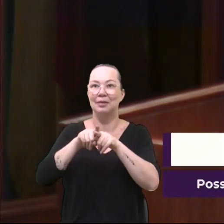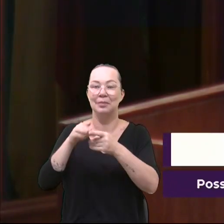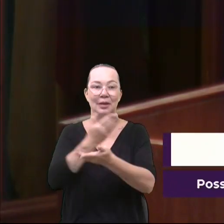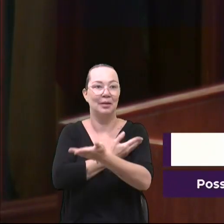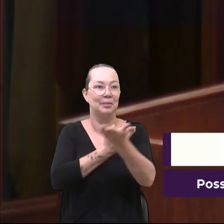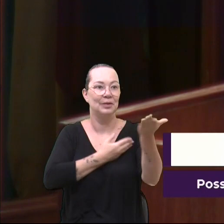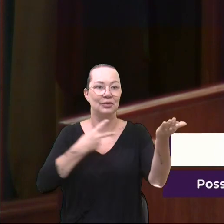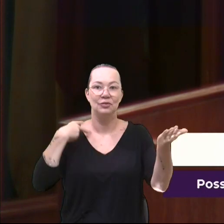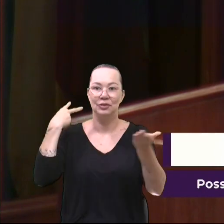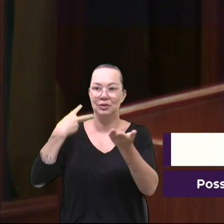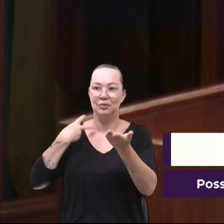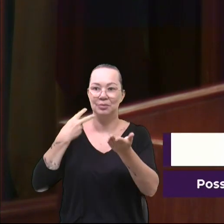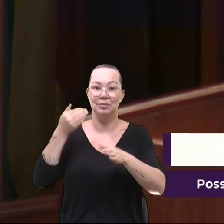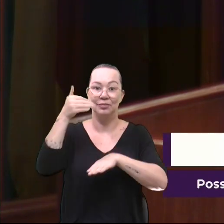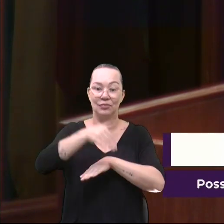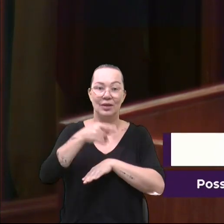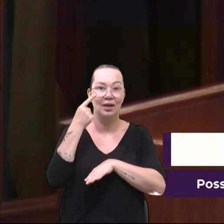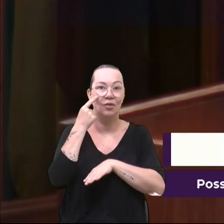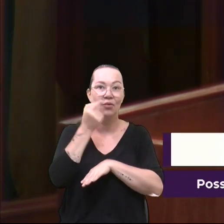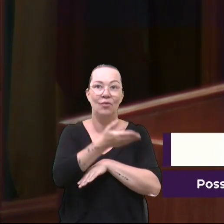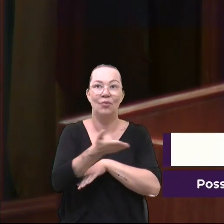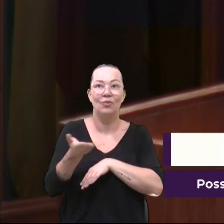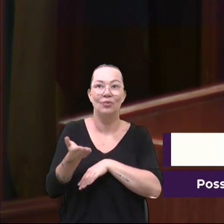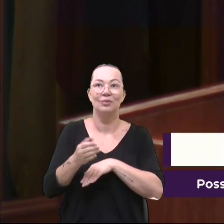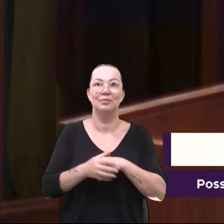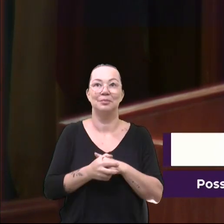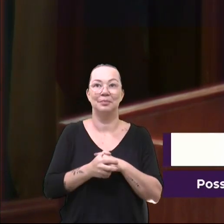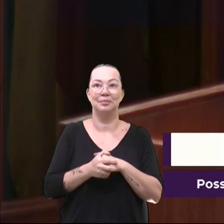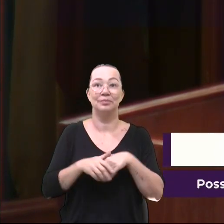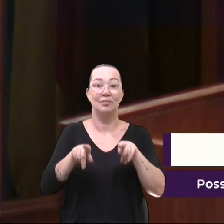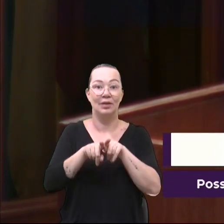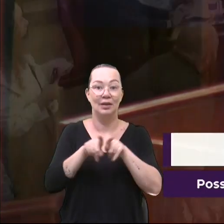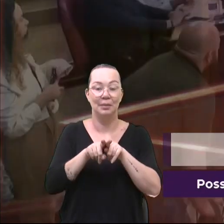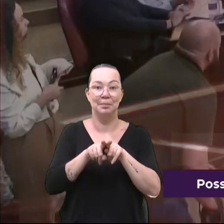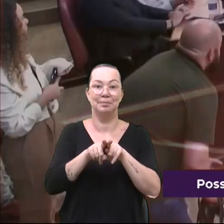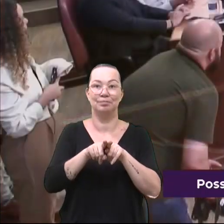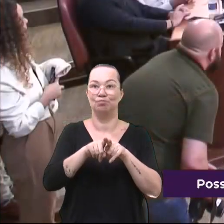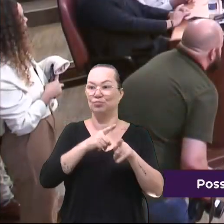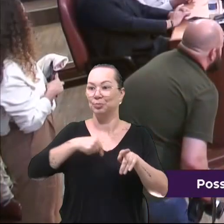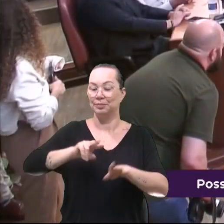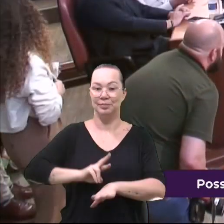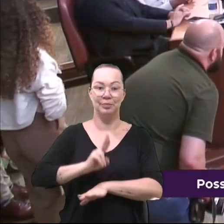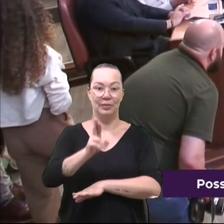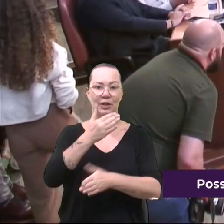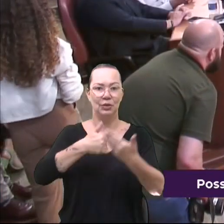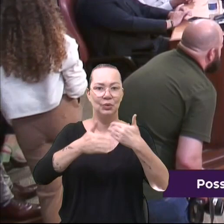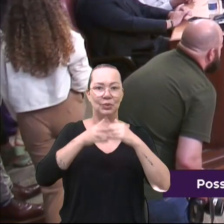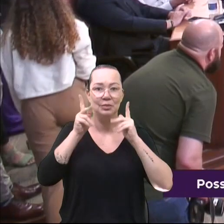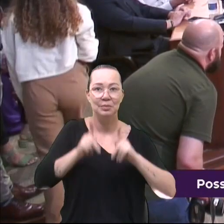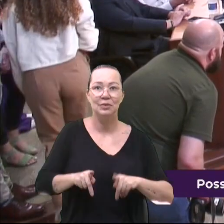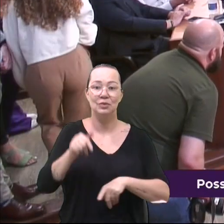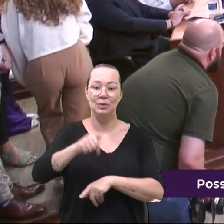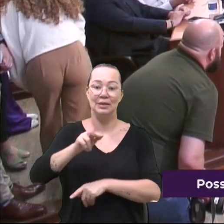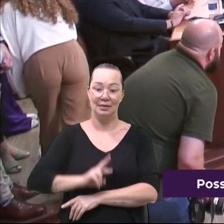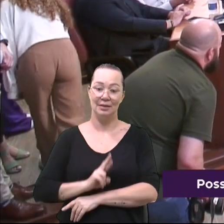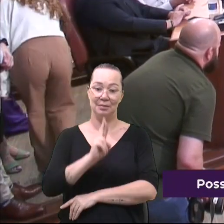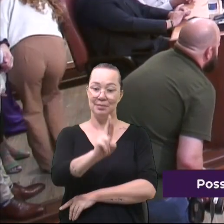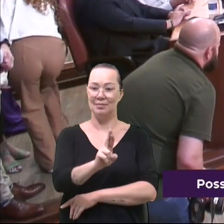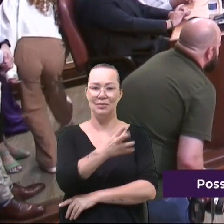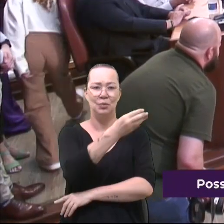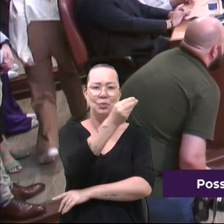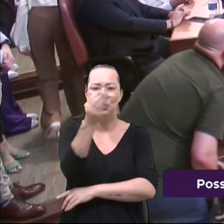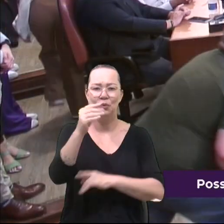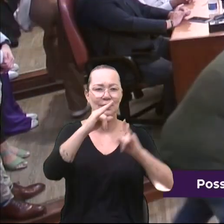dos nossos colegas que vieram nos prestigiar, e em nome de todas essas pessoas que foram citadas, que representam tantas